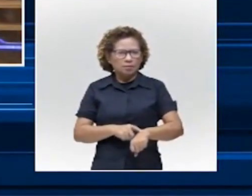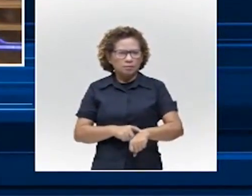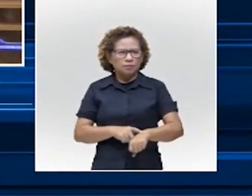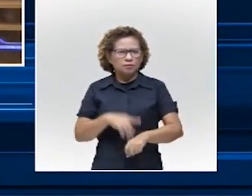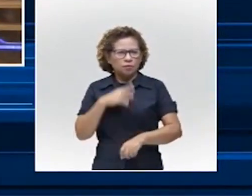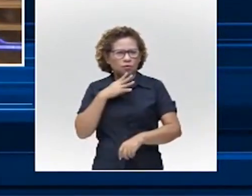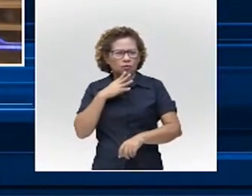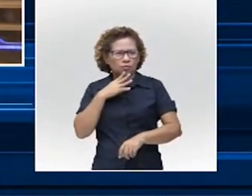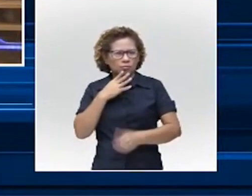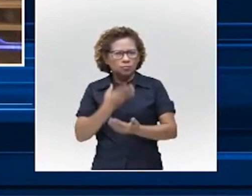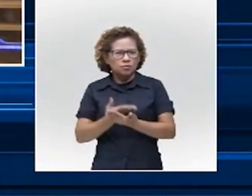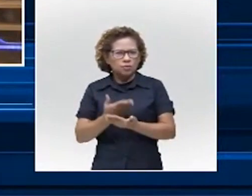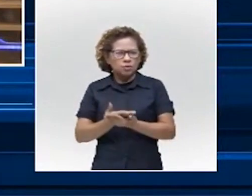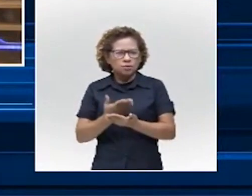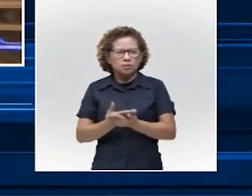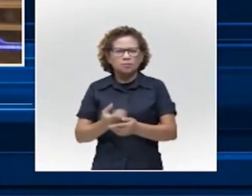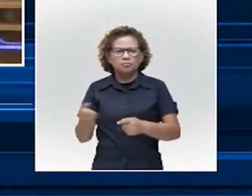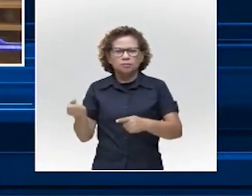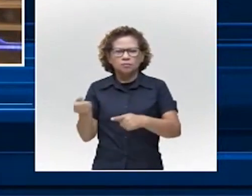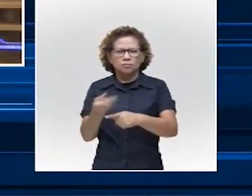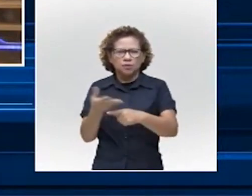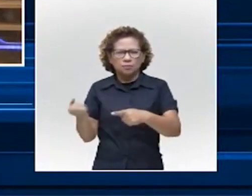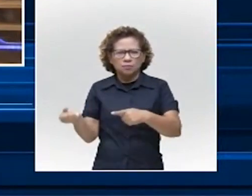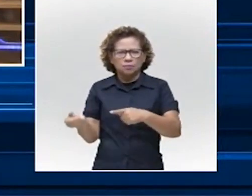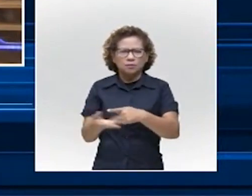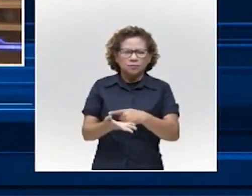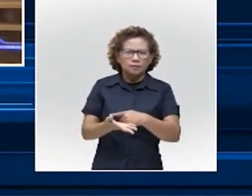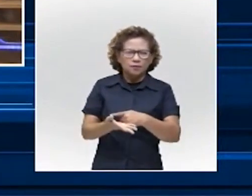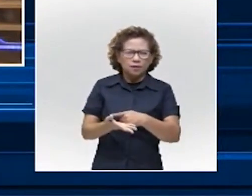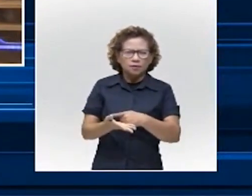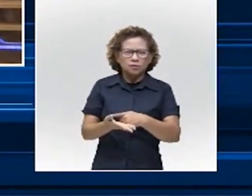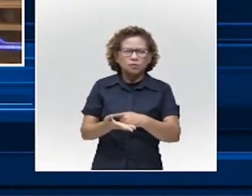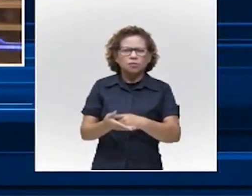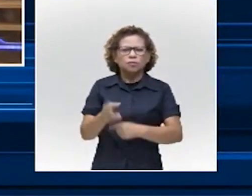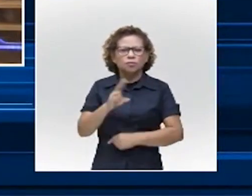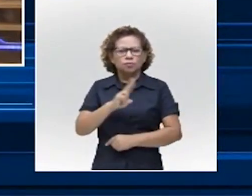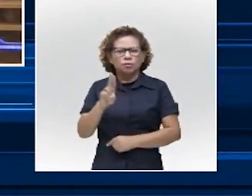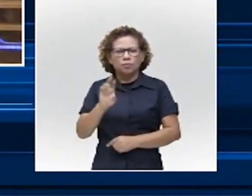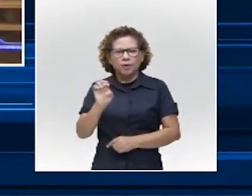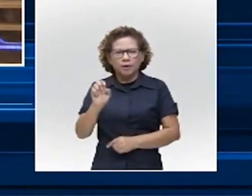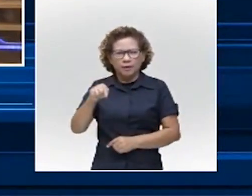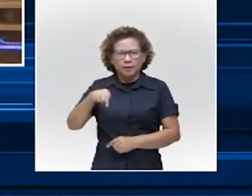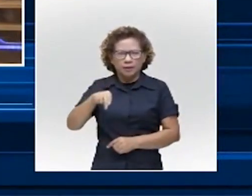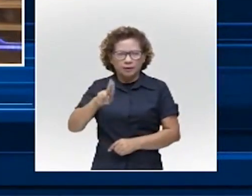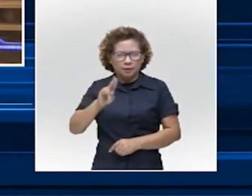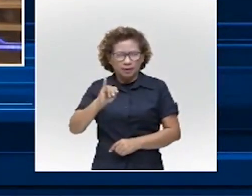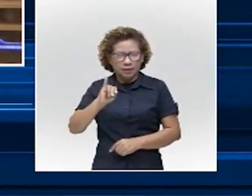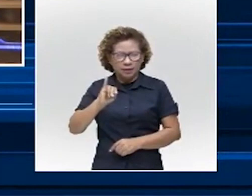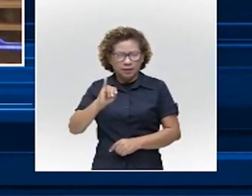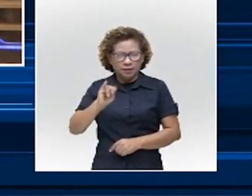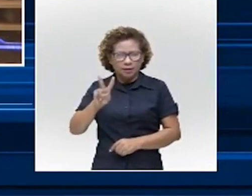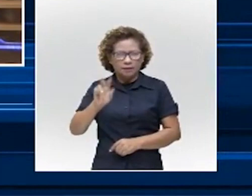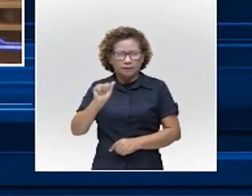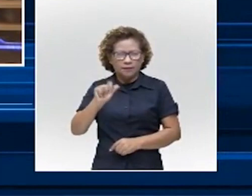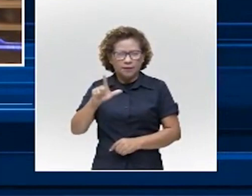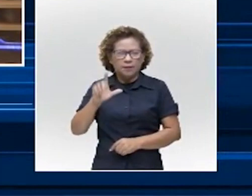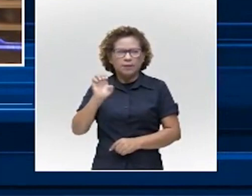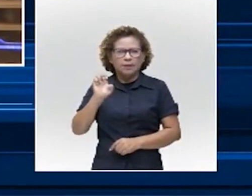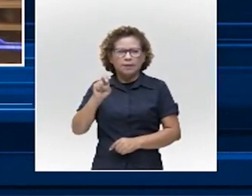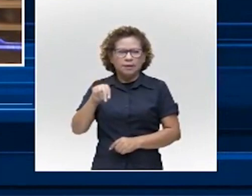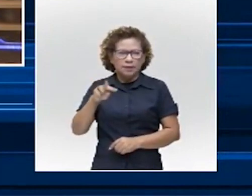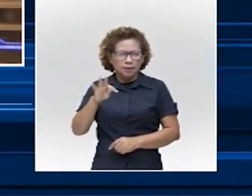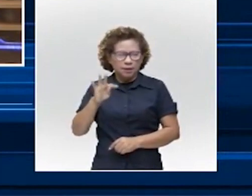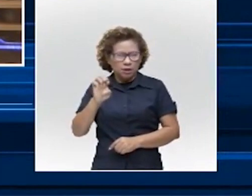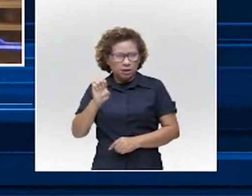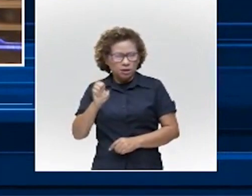e especificamente as frações denominadas como equivalentes. Então, nós vamos trazer o conceito, analisar e